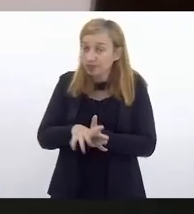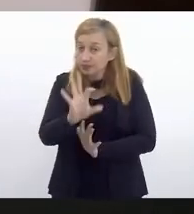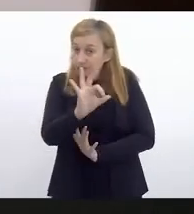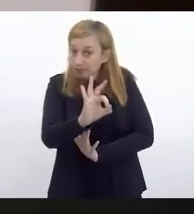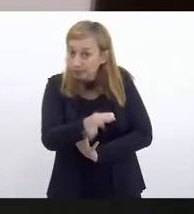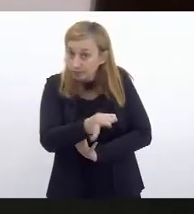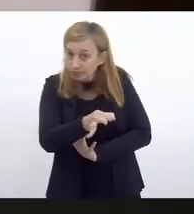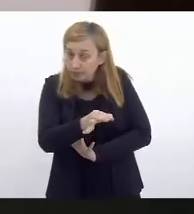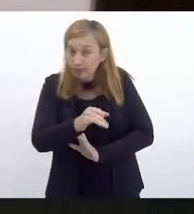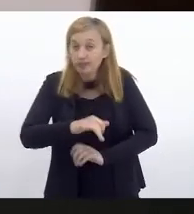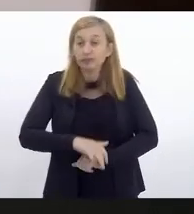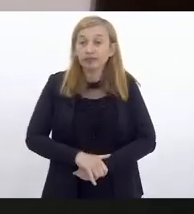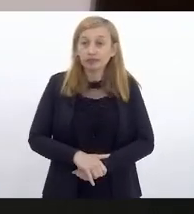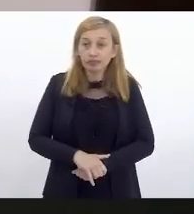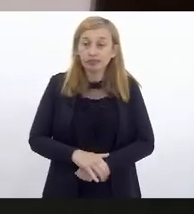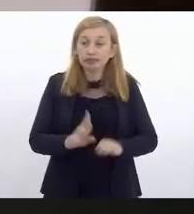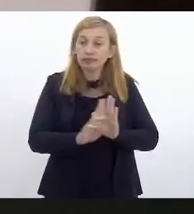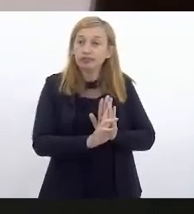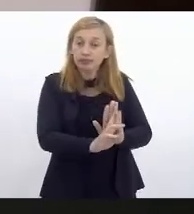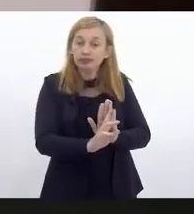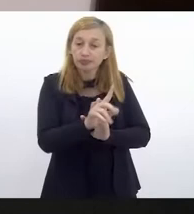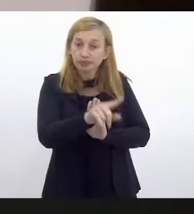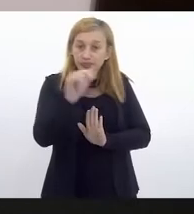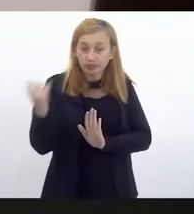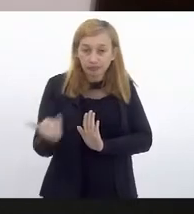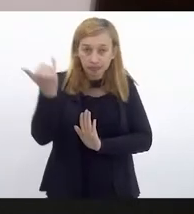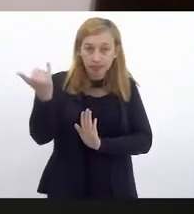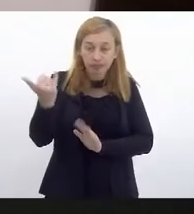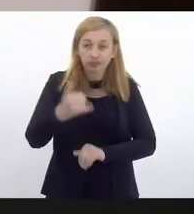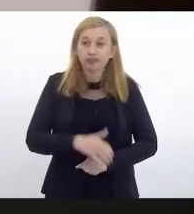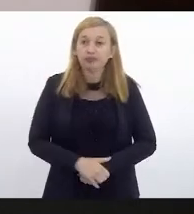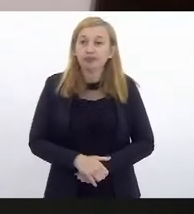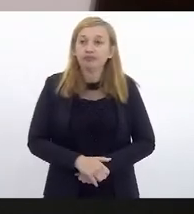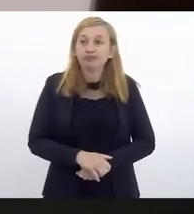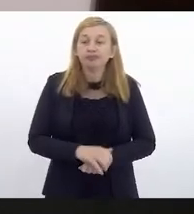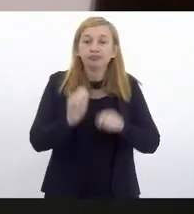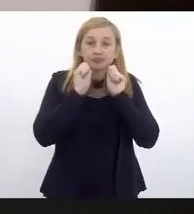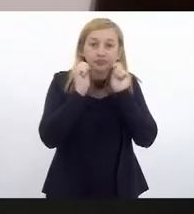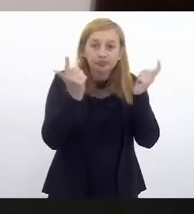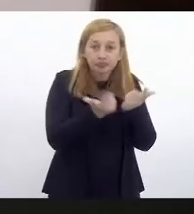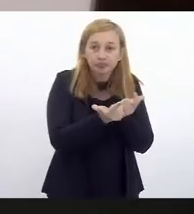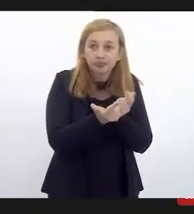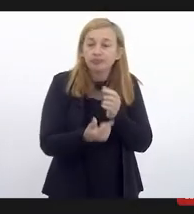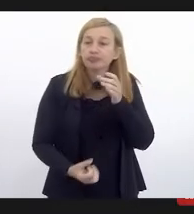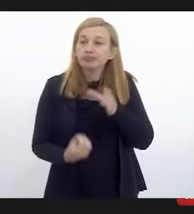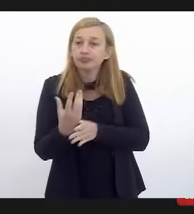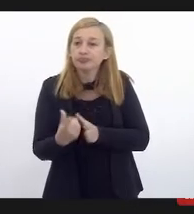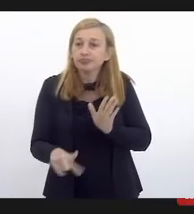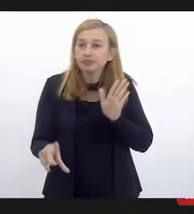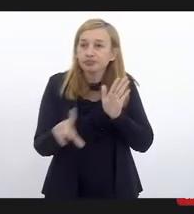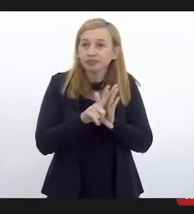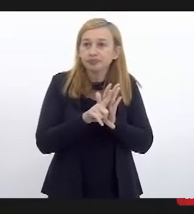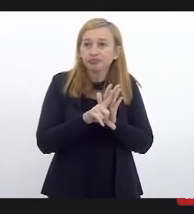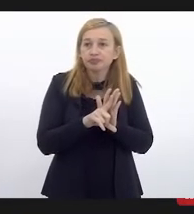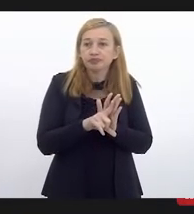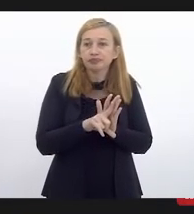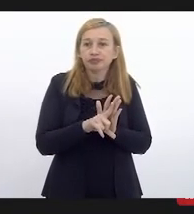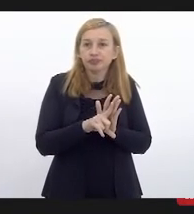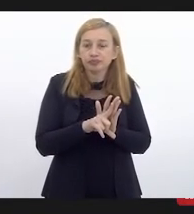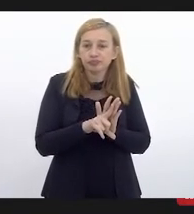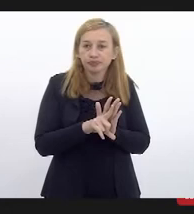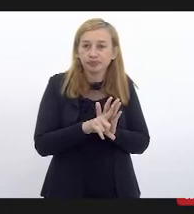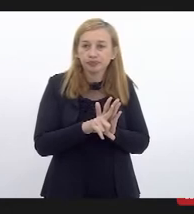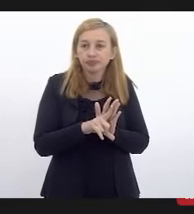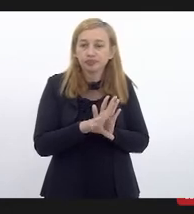absolutamente, aqui representando, importante. A Assembleia Legislativa criou uma lei, e,